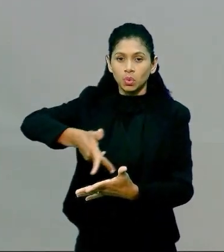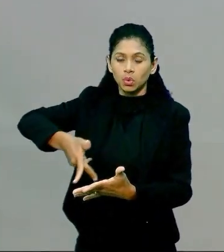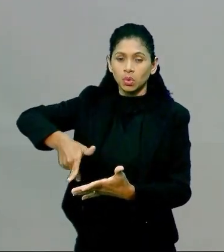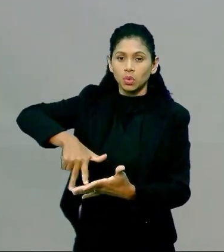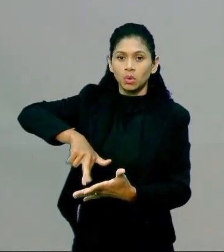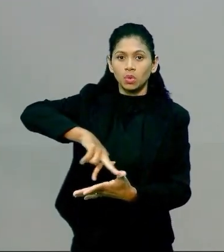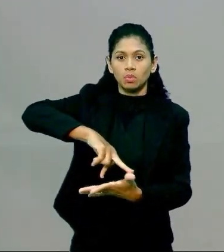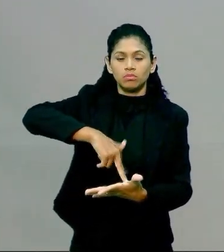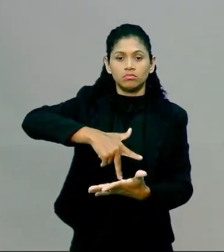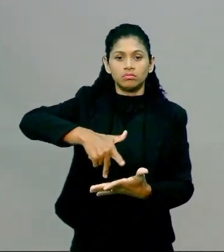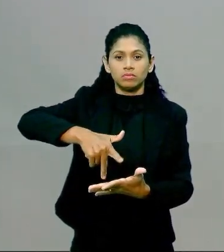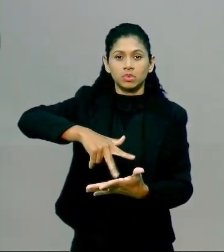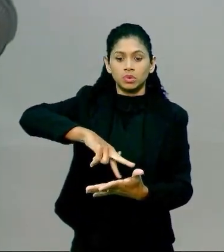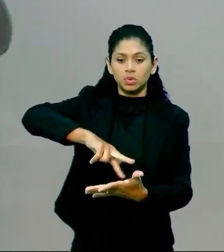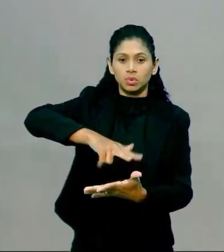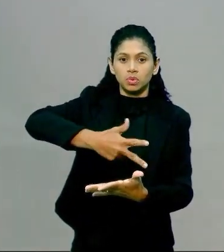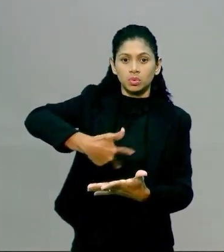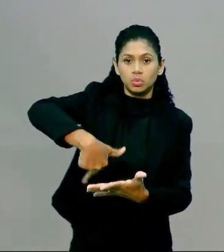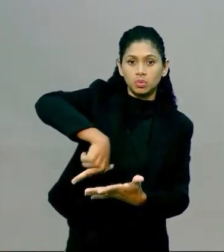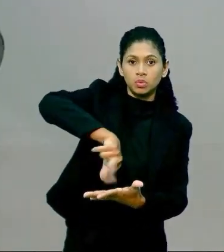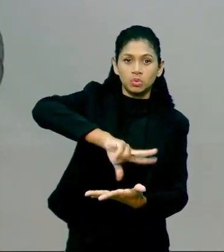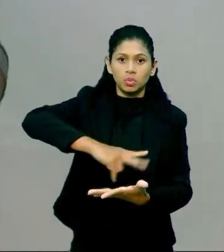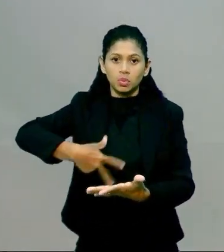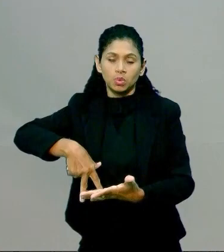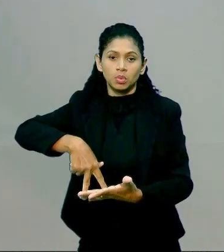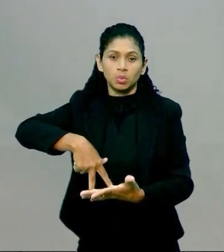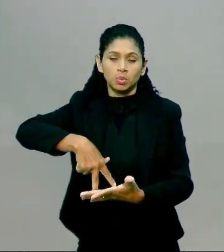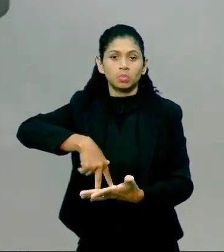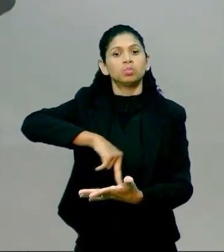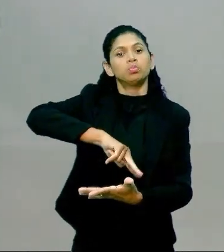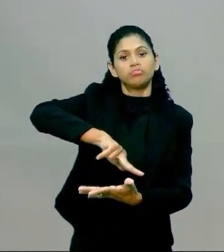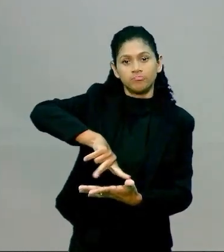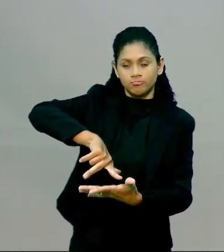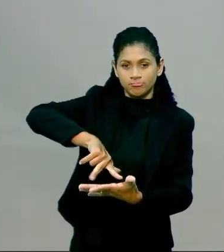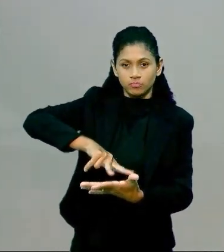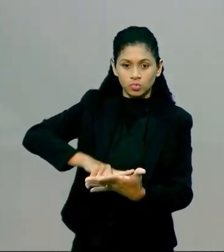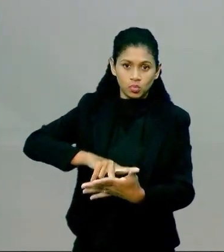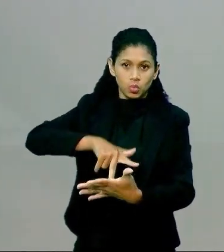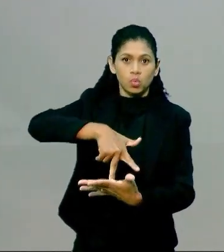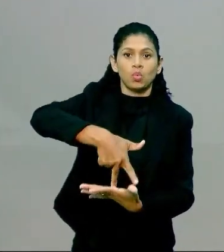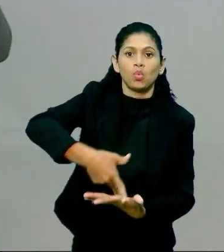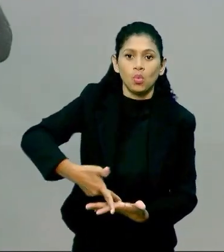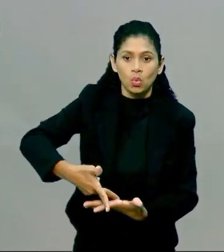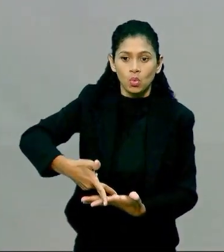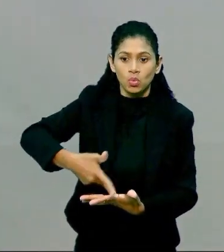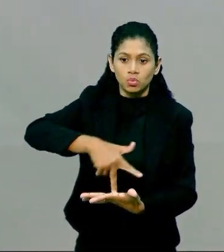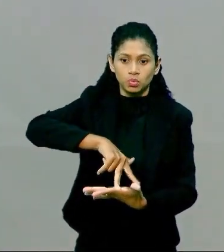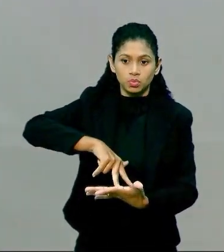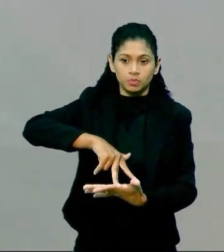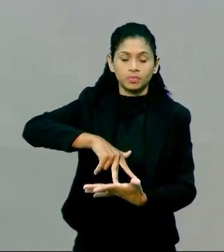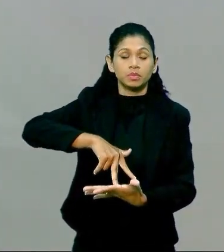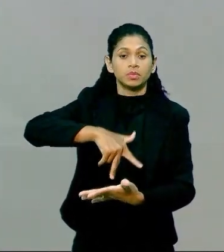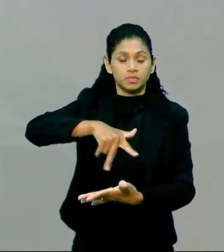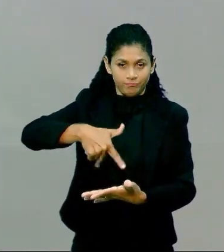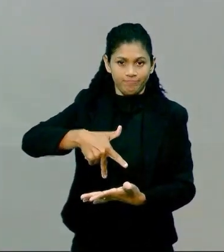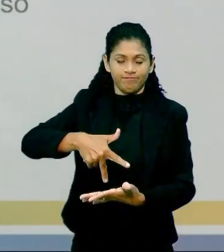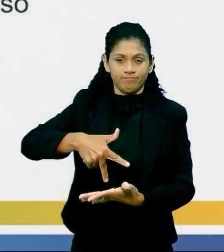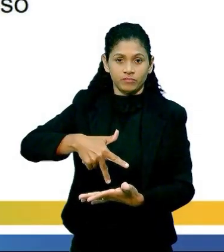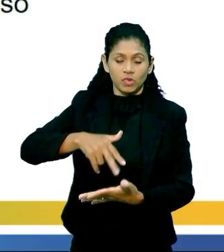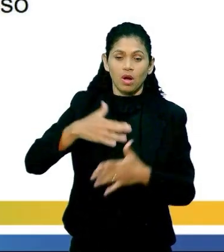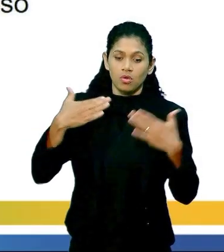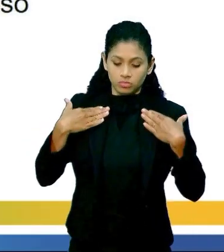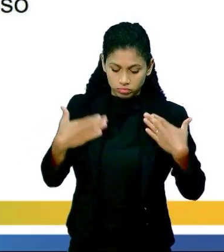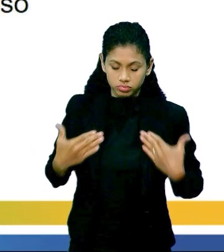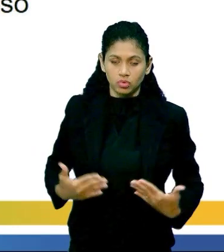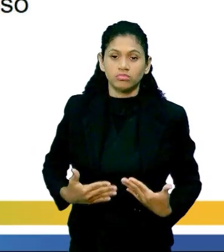essa forma de rotação, esse movimento de dinâmica do próprio corpo, né? A dinâmica corporal, a estrutura